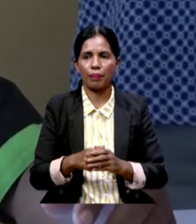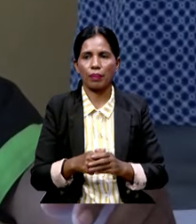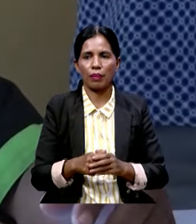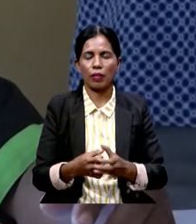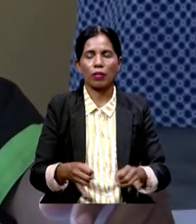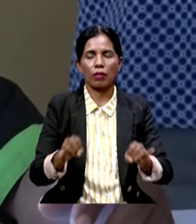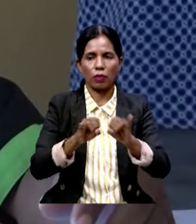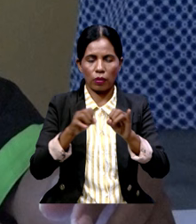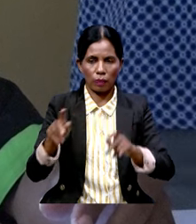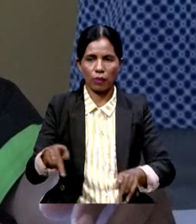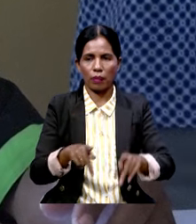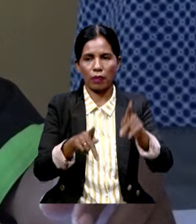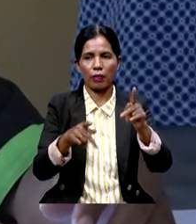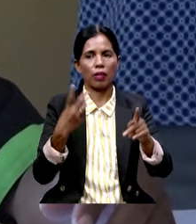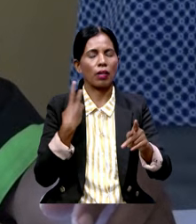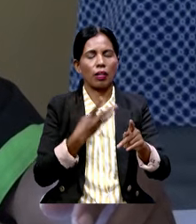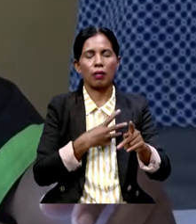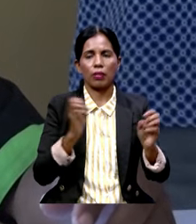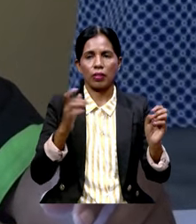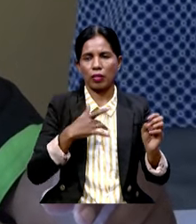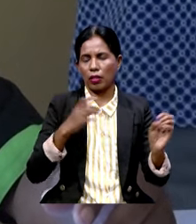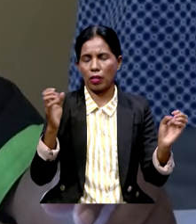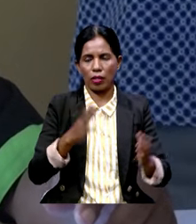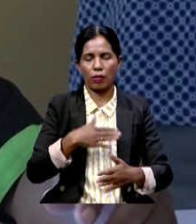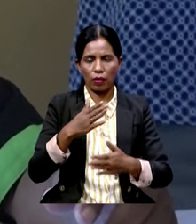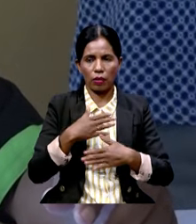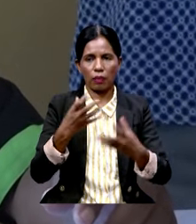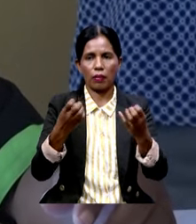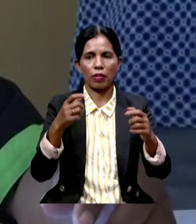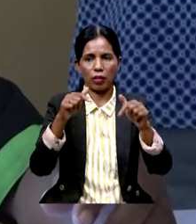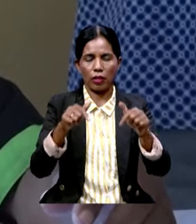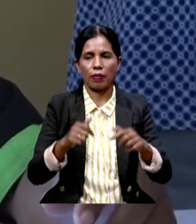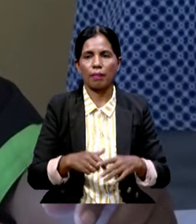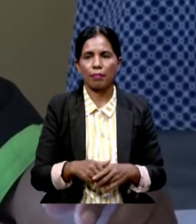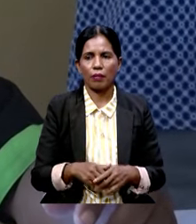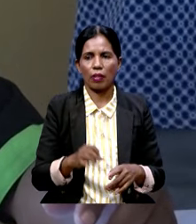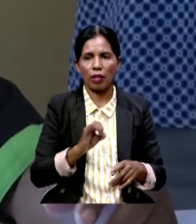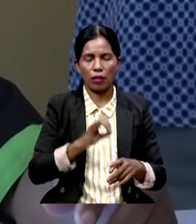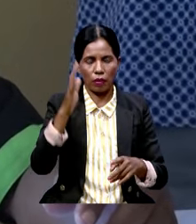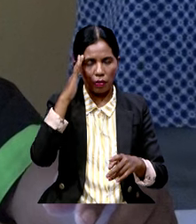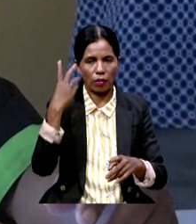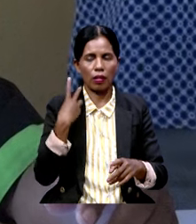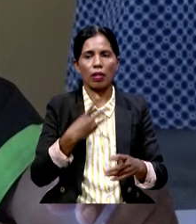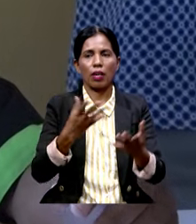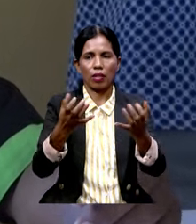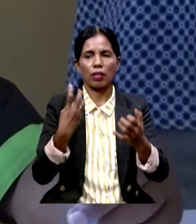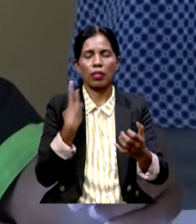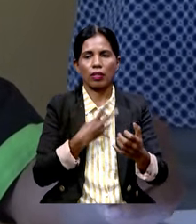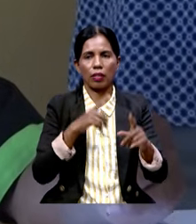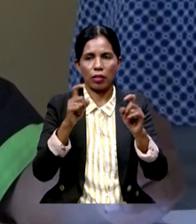instituto público ia né a mim lamenta lubu que bota lubu que ia né Aunin, ida ne hakara galako ita